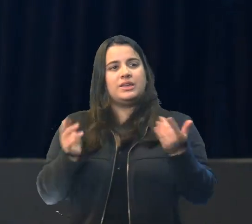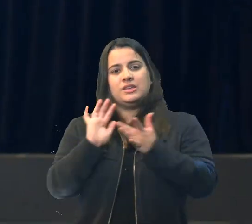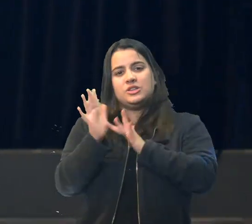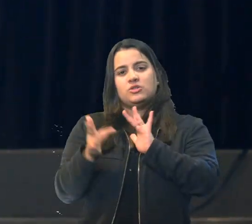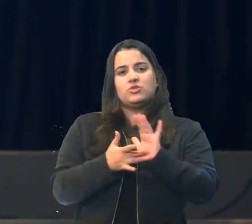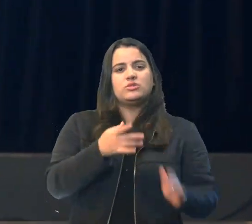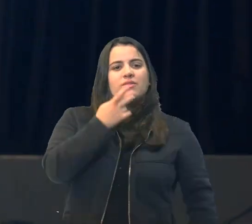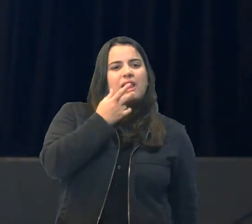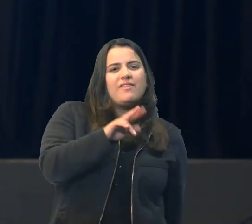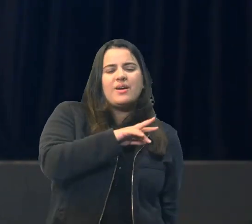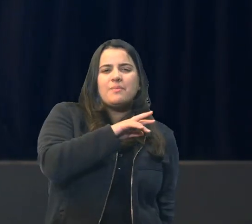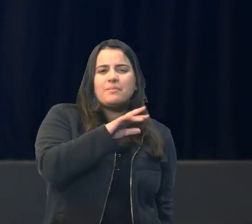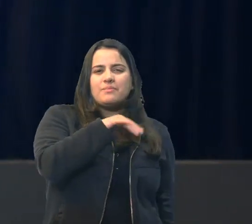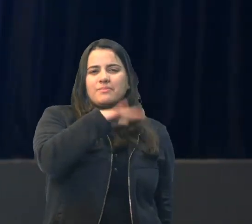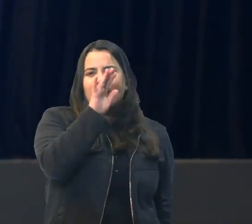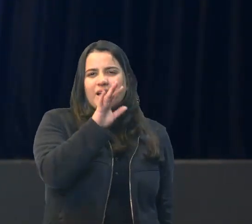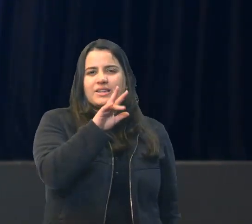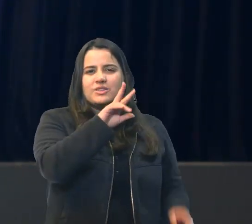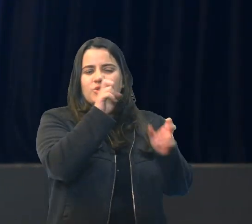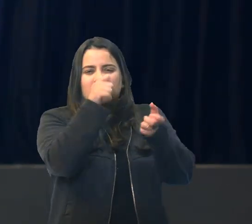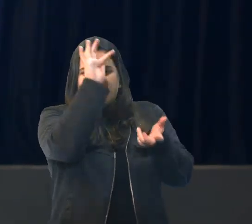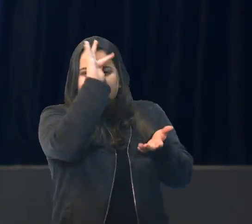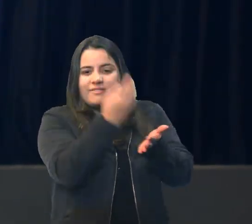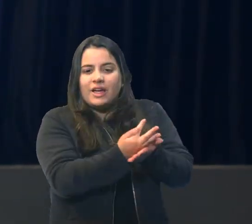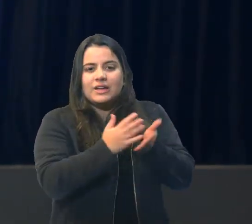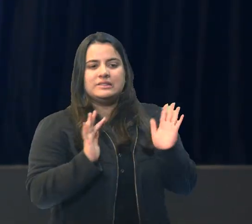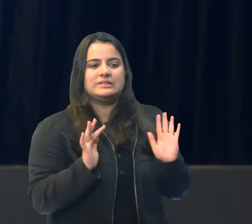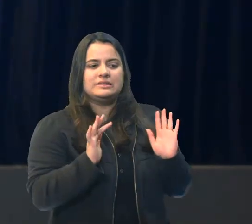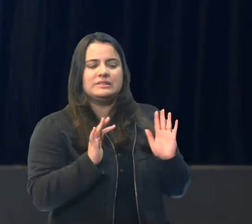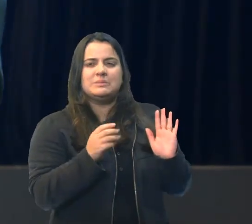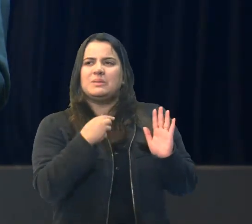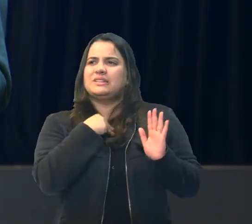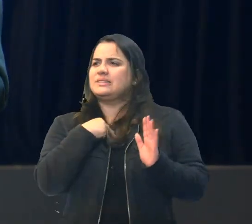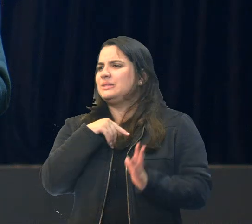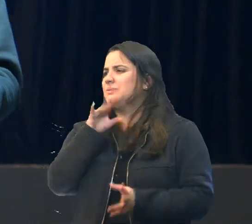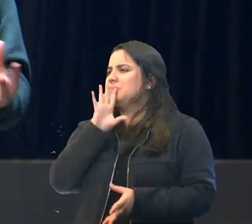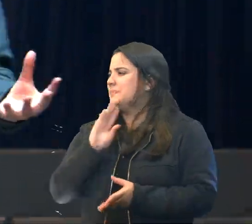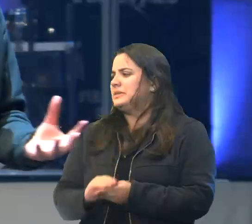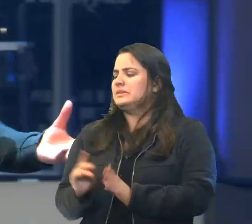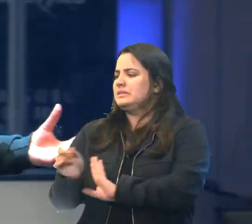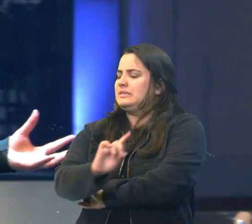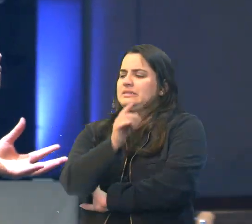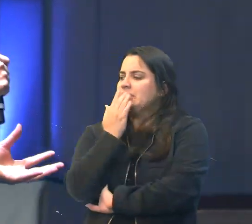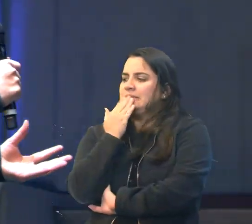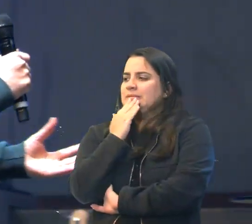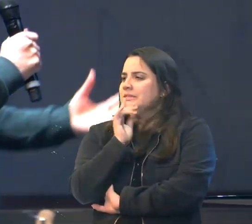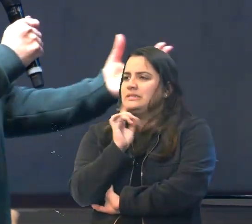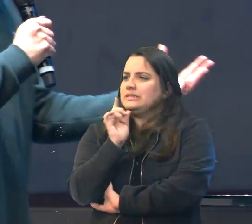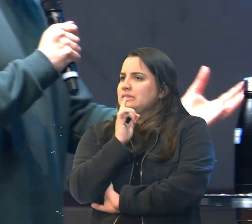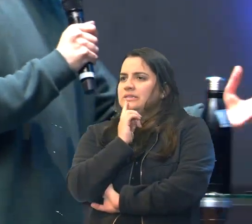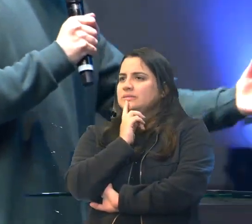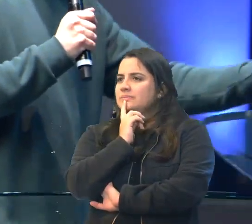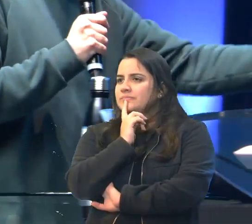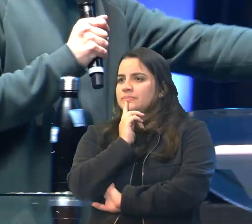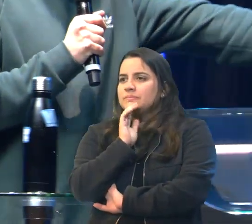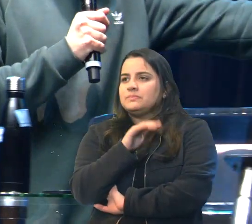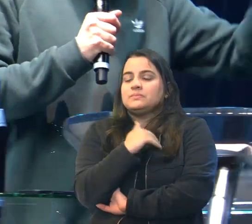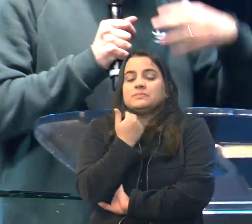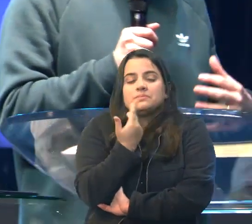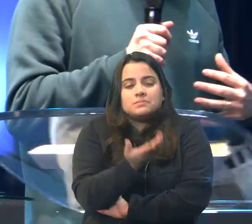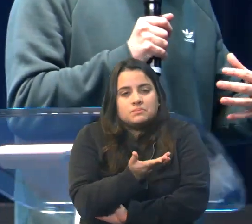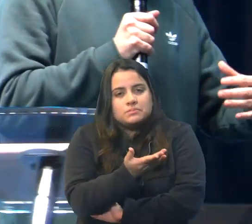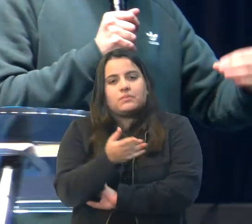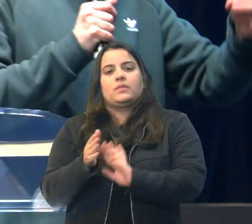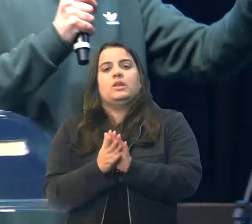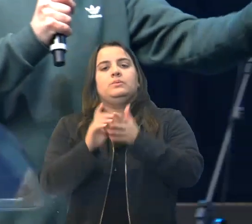mais sobrenatural, um pouquinho mais complexa com ela, ela não conseguia entender. Então, a Bíblia diz depois que Maria